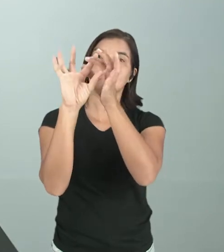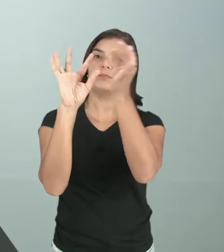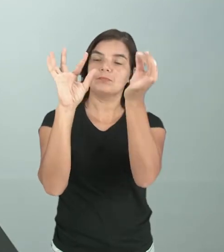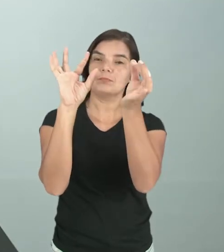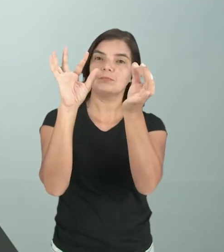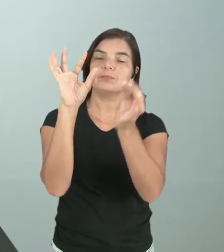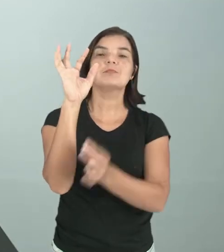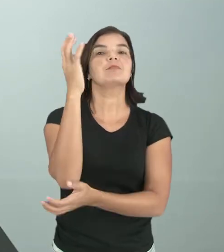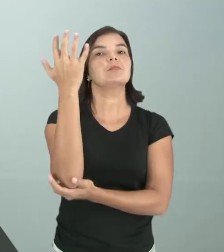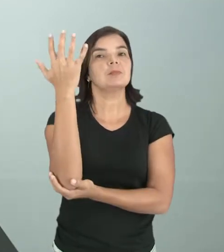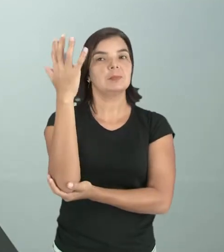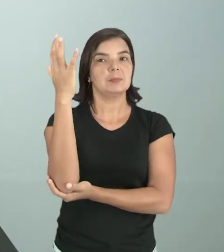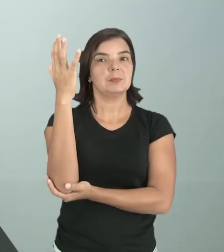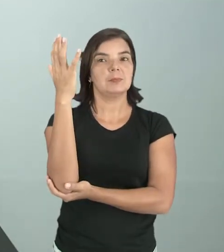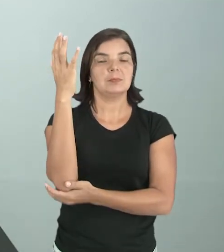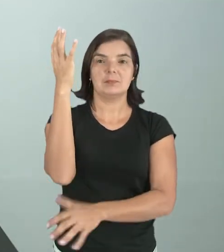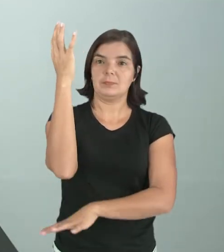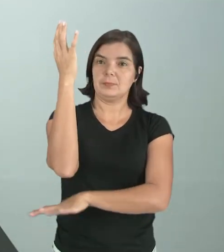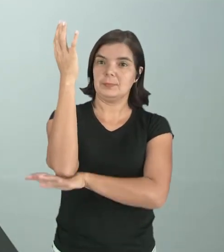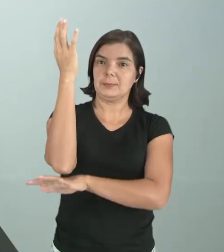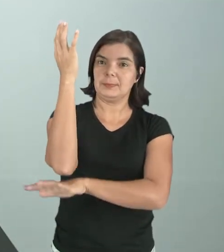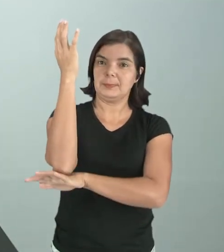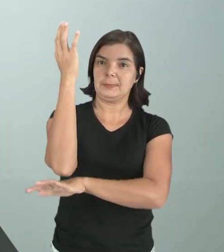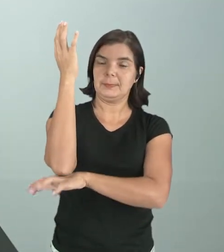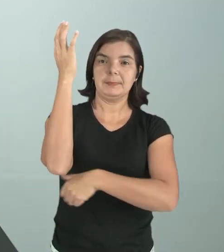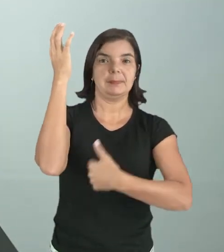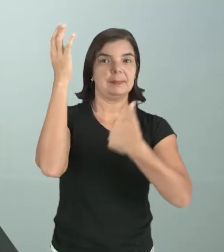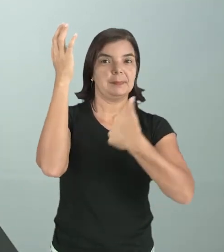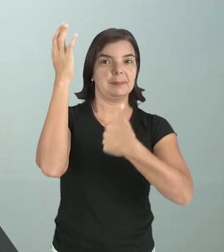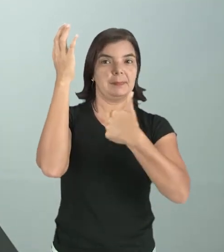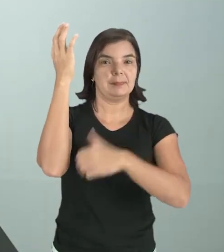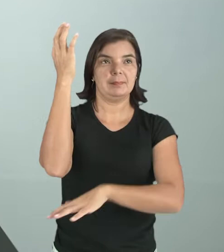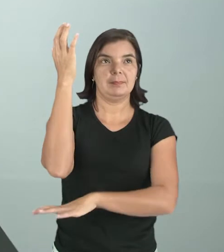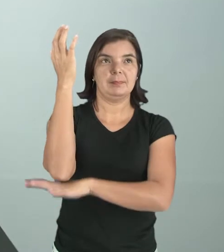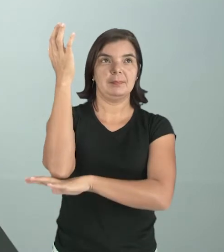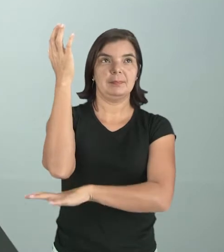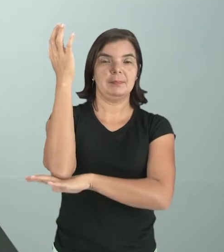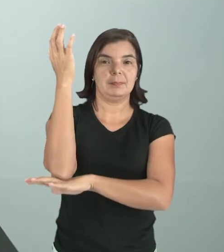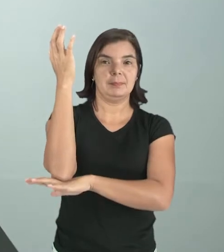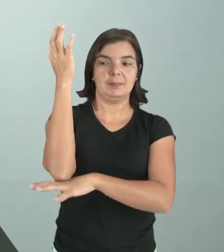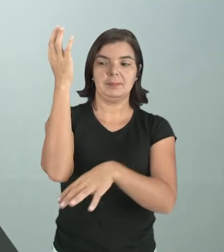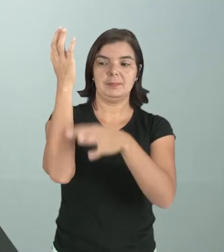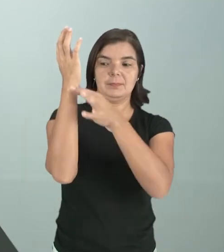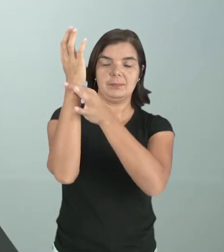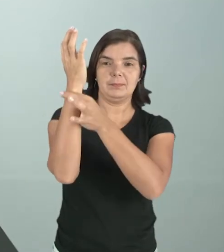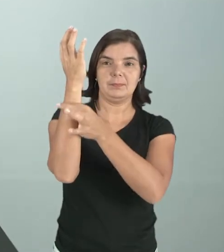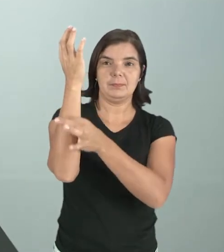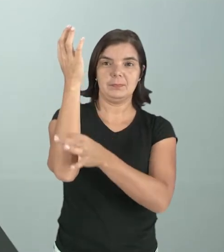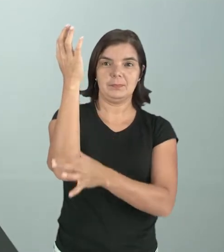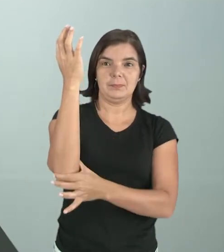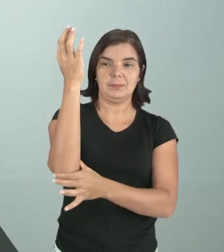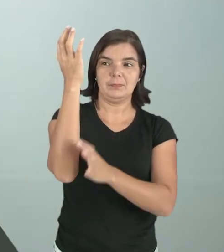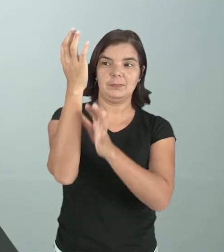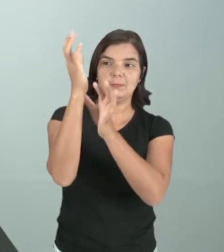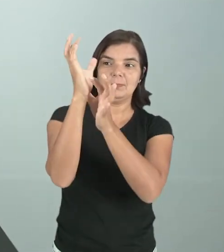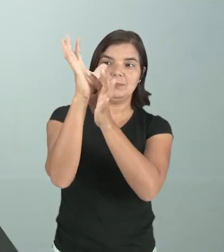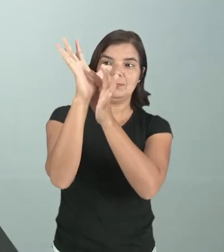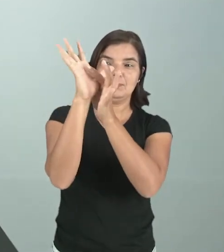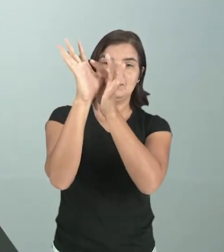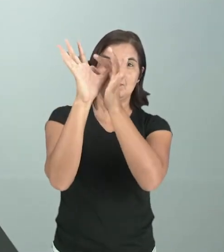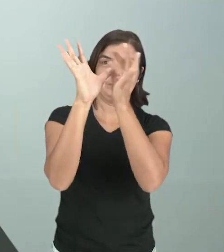vegetativas, que é a raiz, né, a primeira parte, o caule e os galhos,